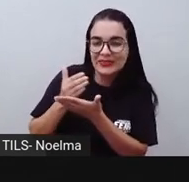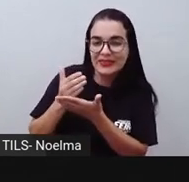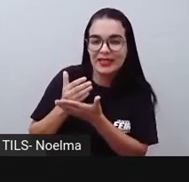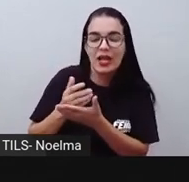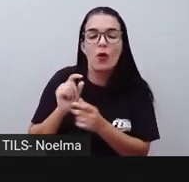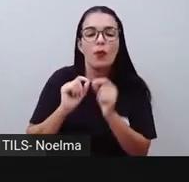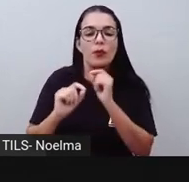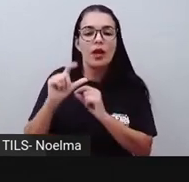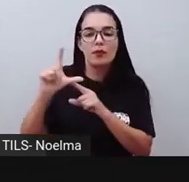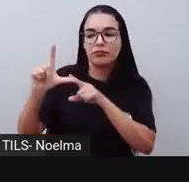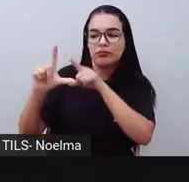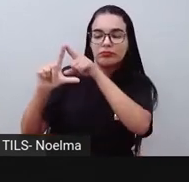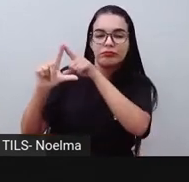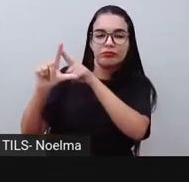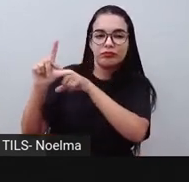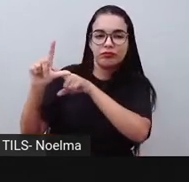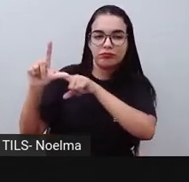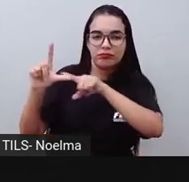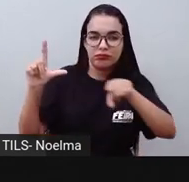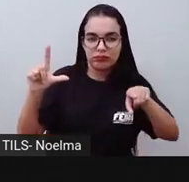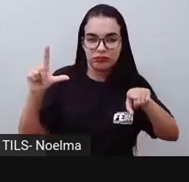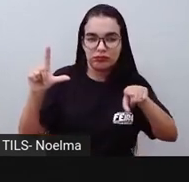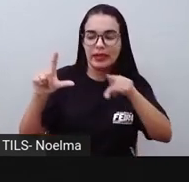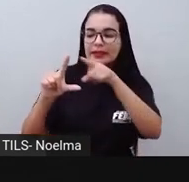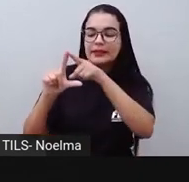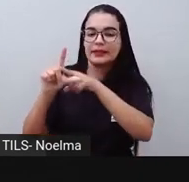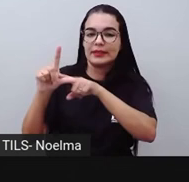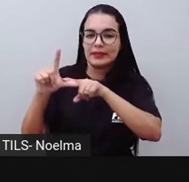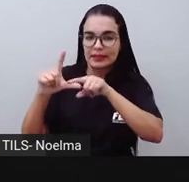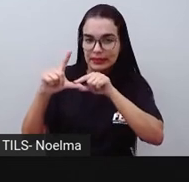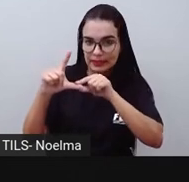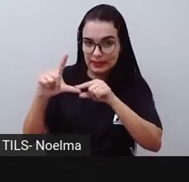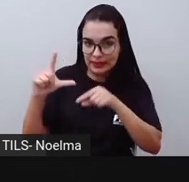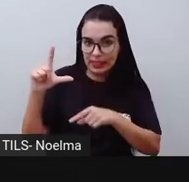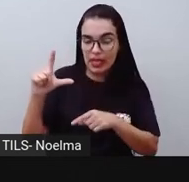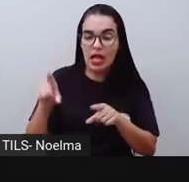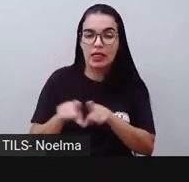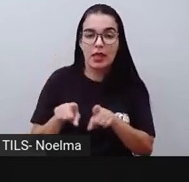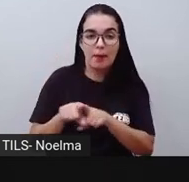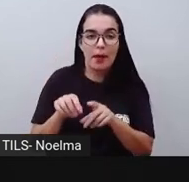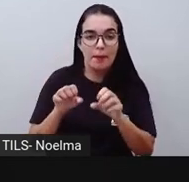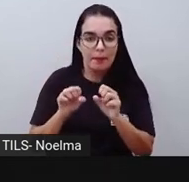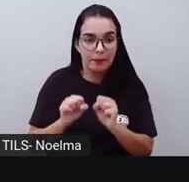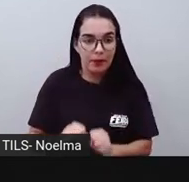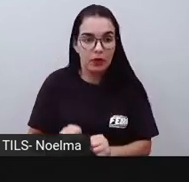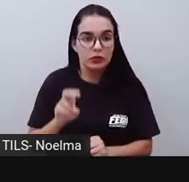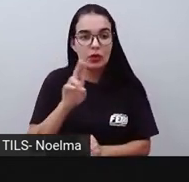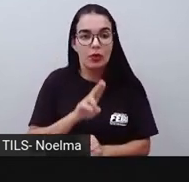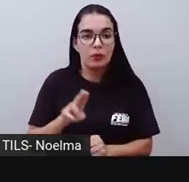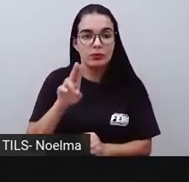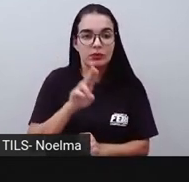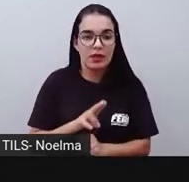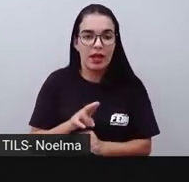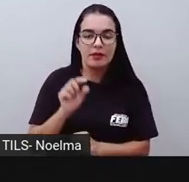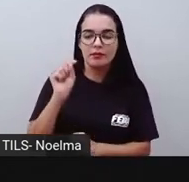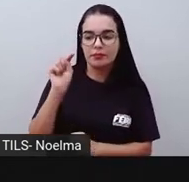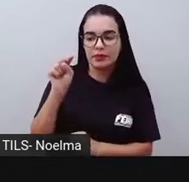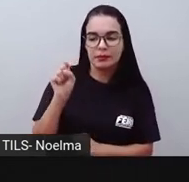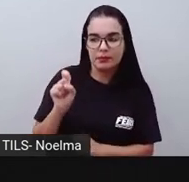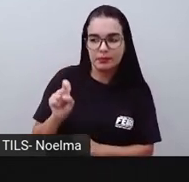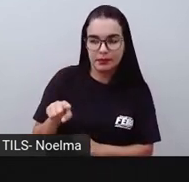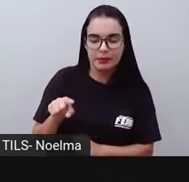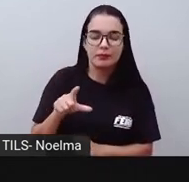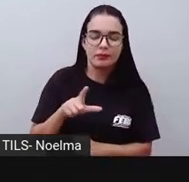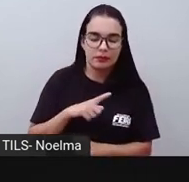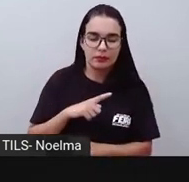de encontrar o resultado da divisão. Mas a gente também pode realizar a divisão através desse sinal aqui,